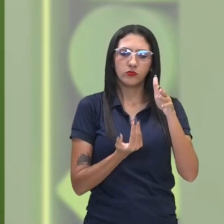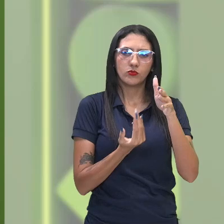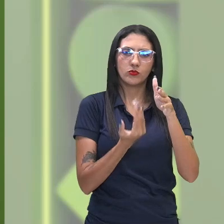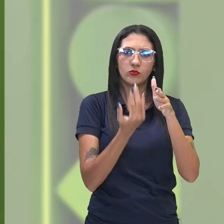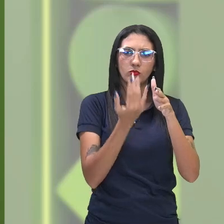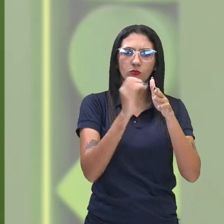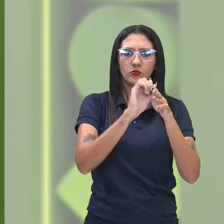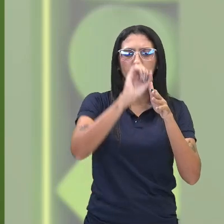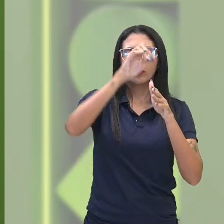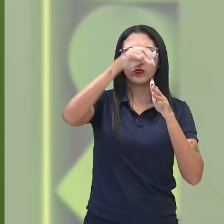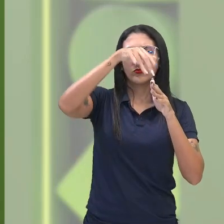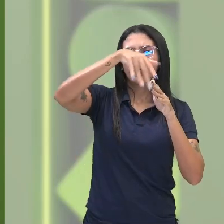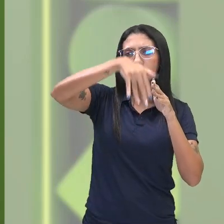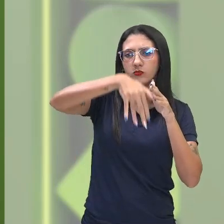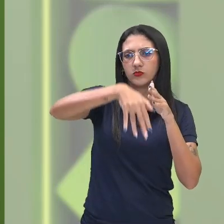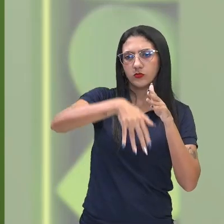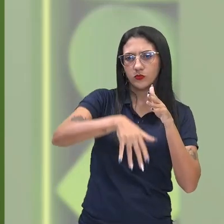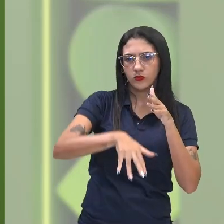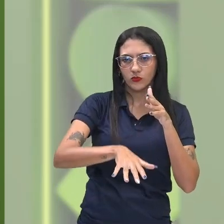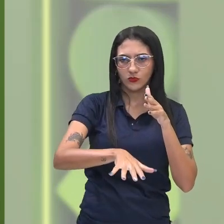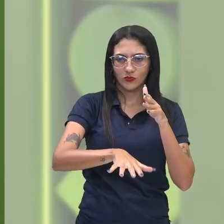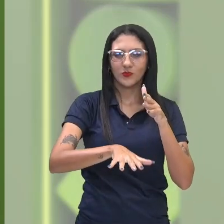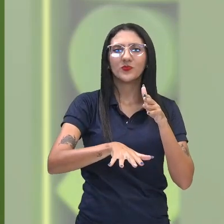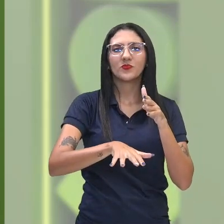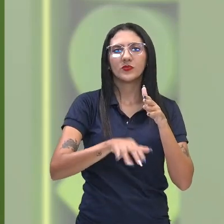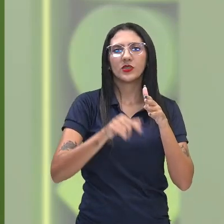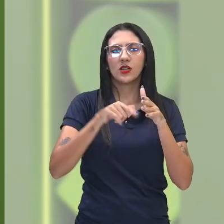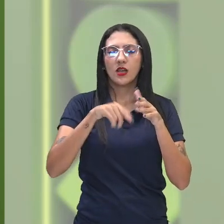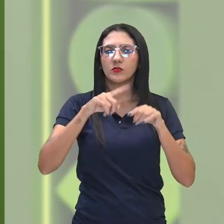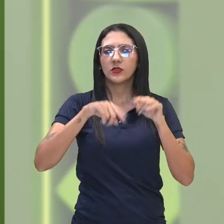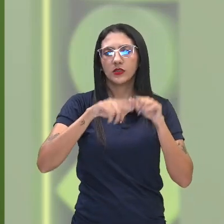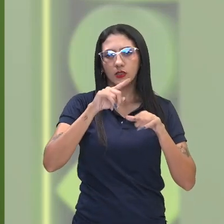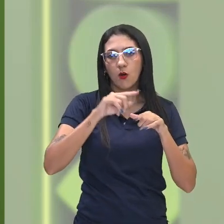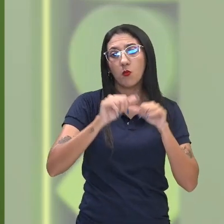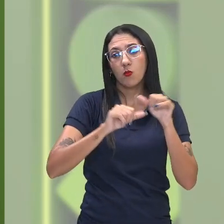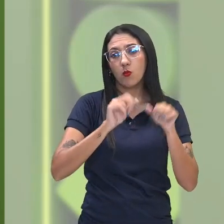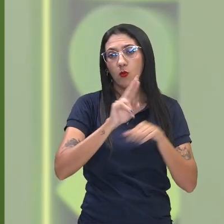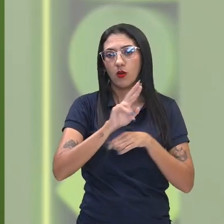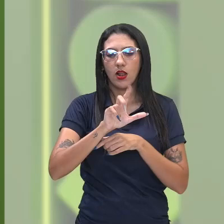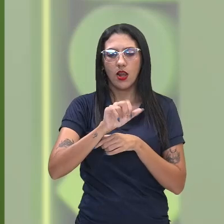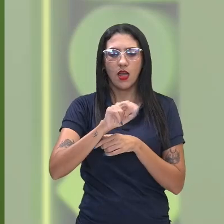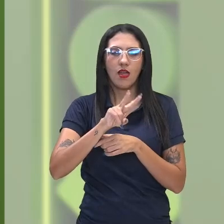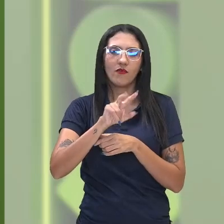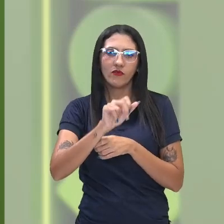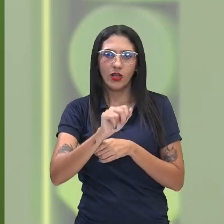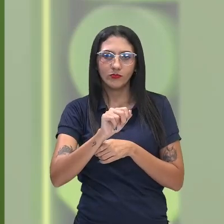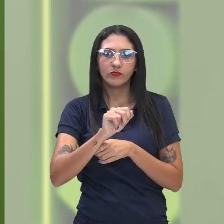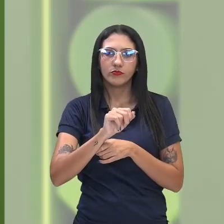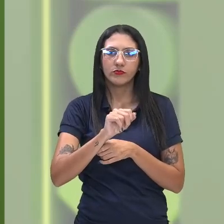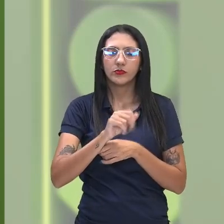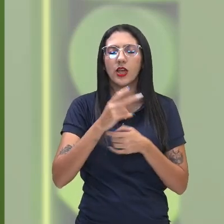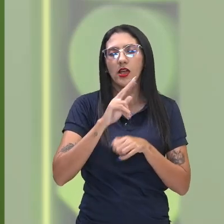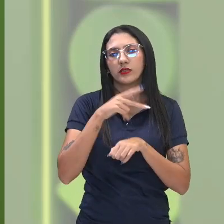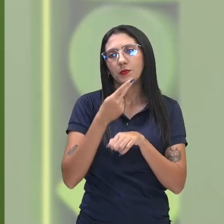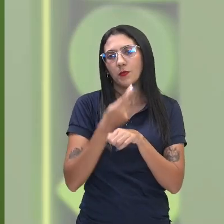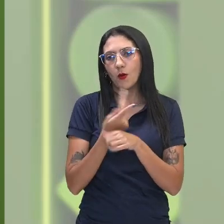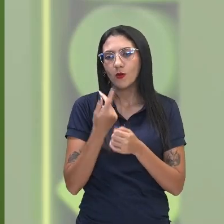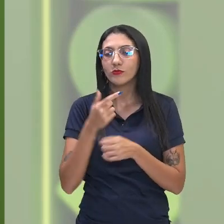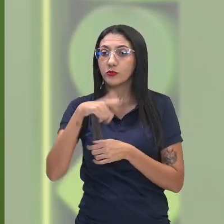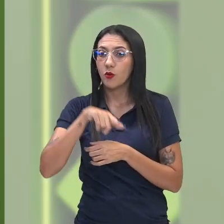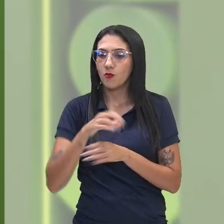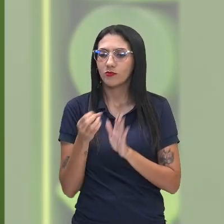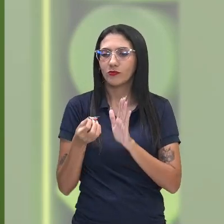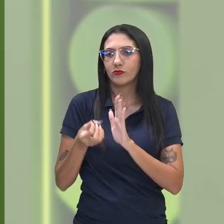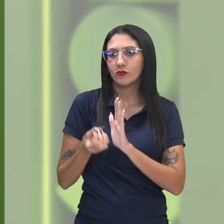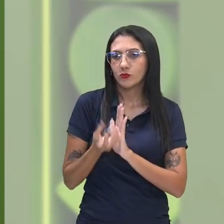na crosta terrestre, quando ele extravasa, né, ele é chamado então de lava. E aí depois vão formar as rochas, né? As